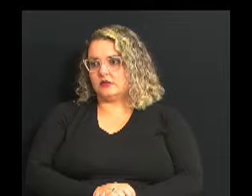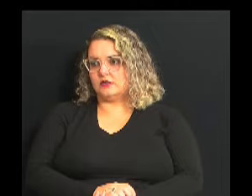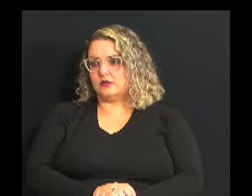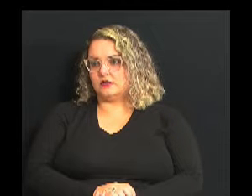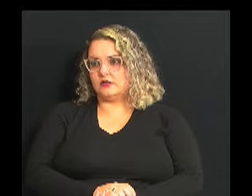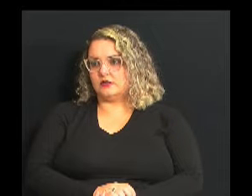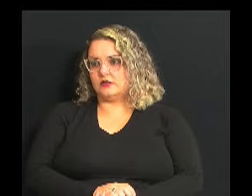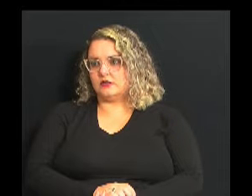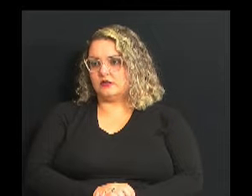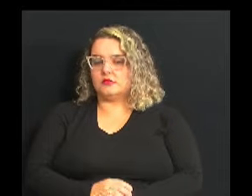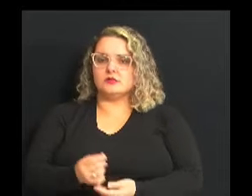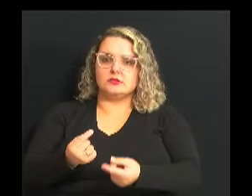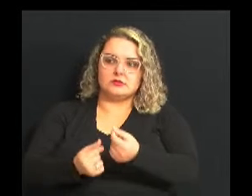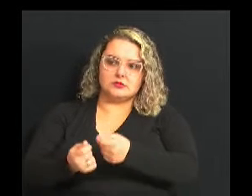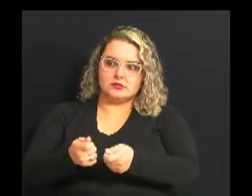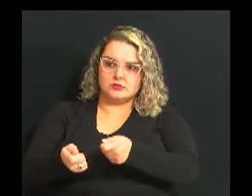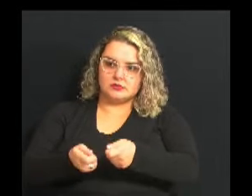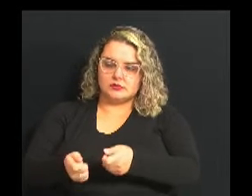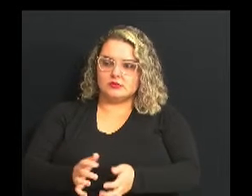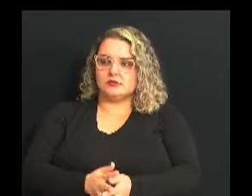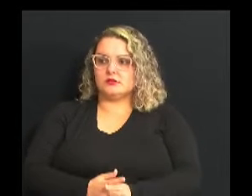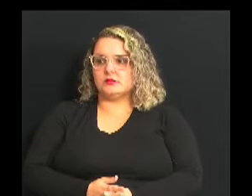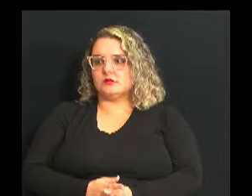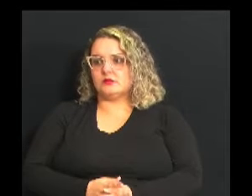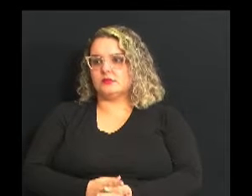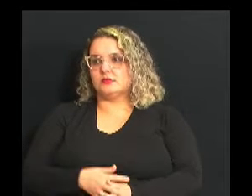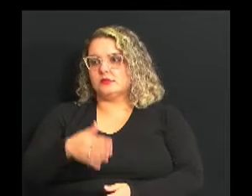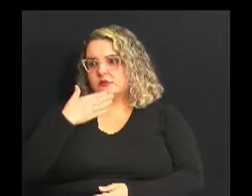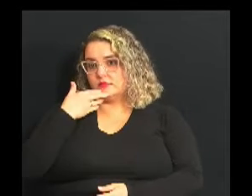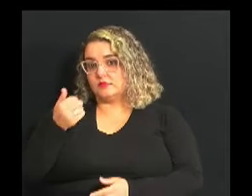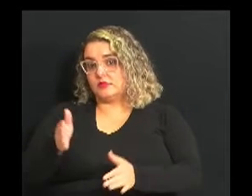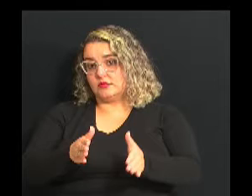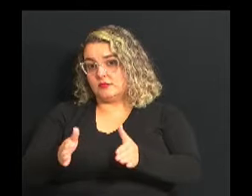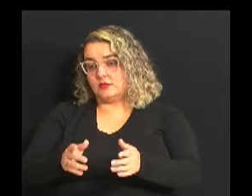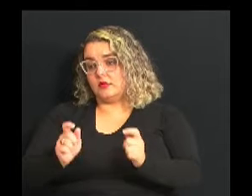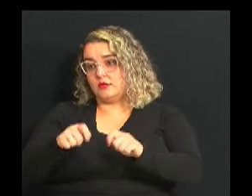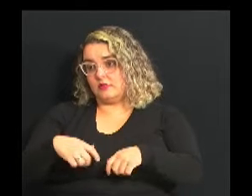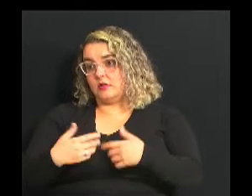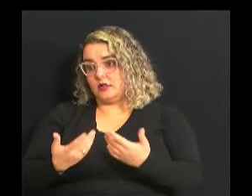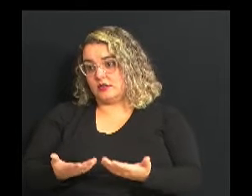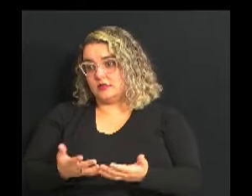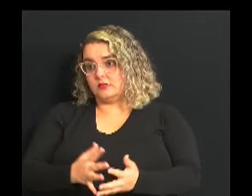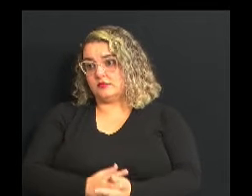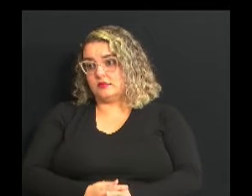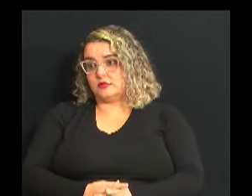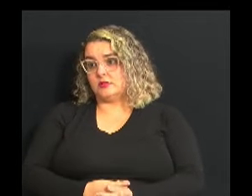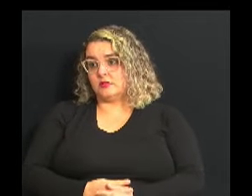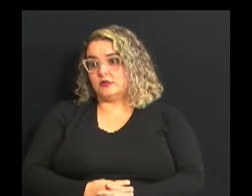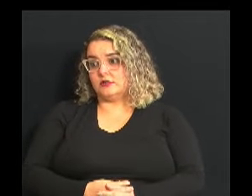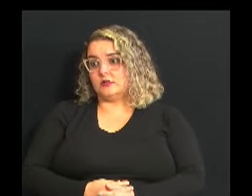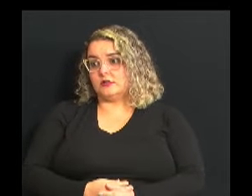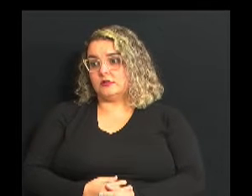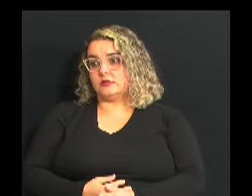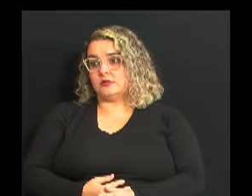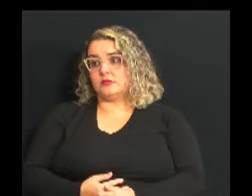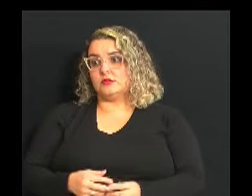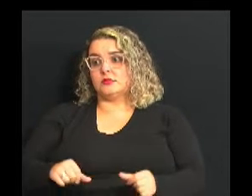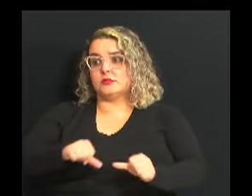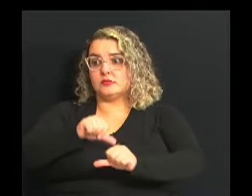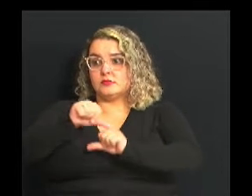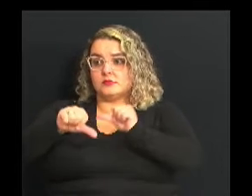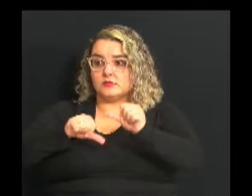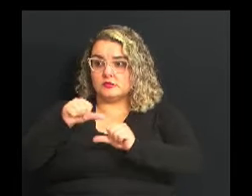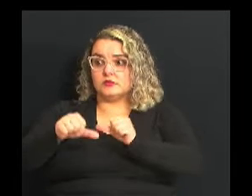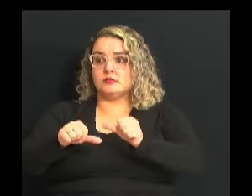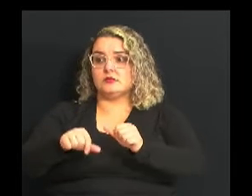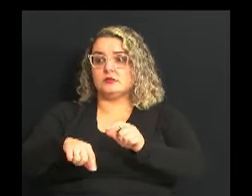Gerando essa economia, né? E a melhor parte é a possibilidade de, vamos dizer assim, modificação,